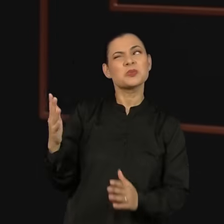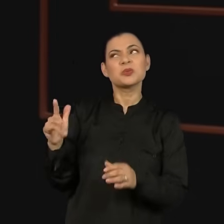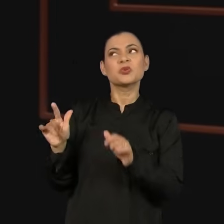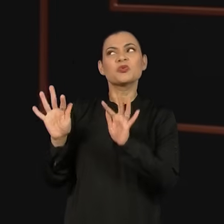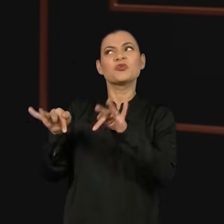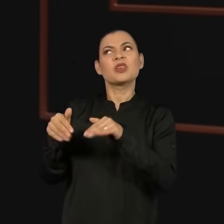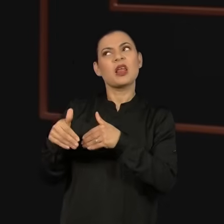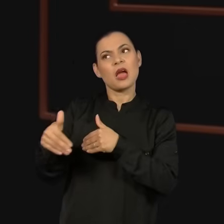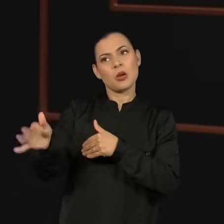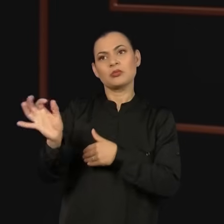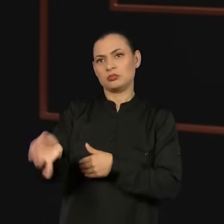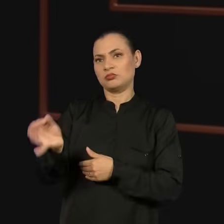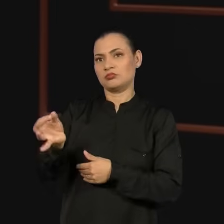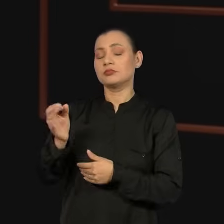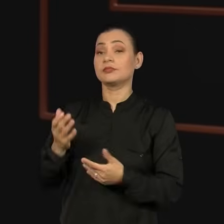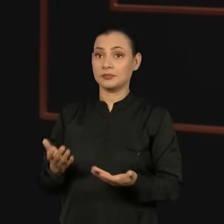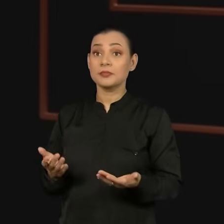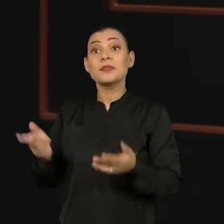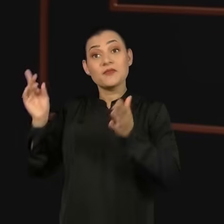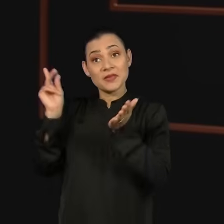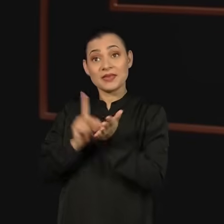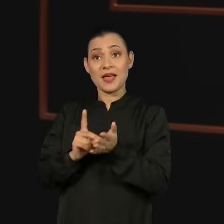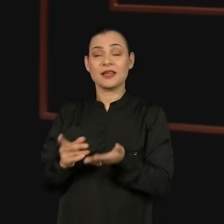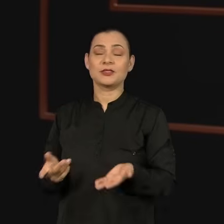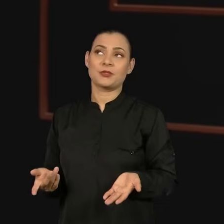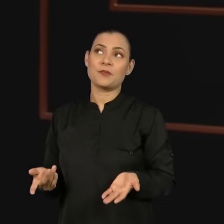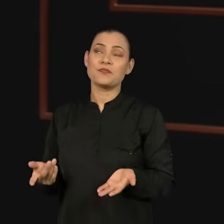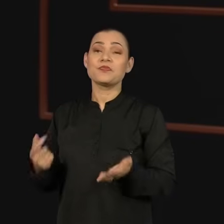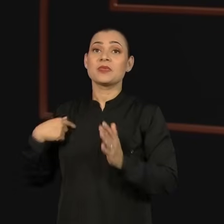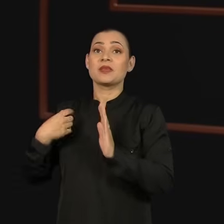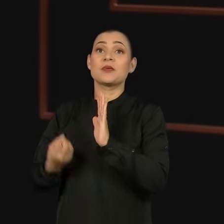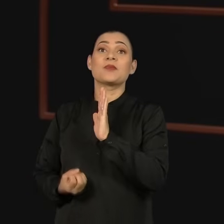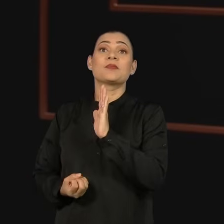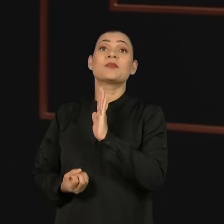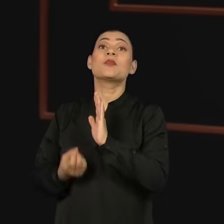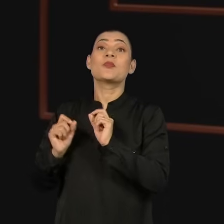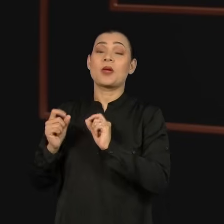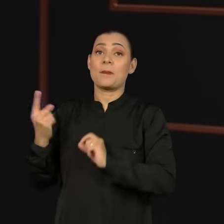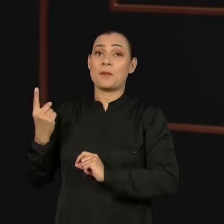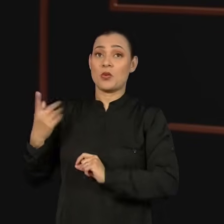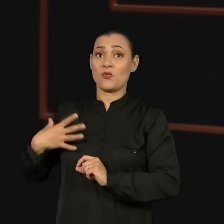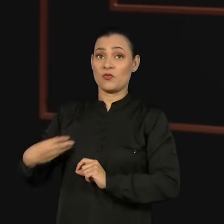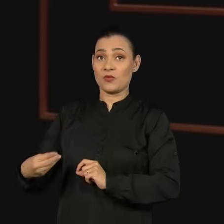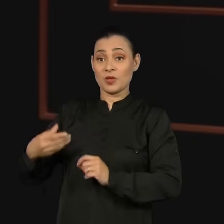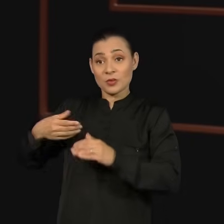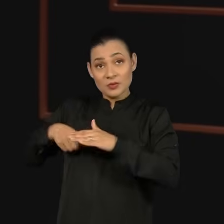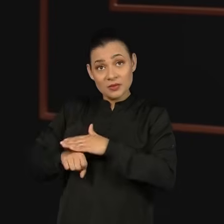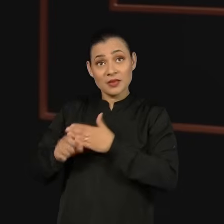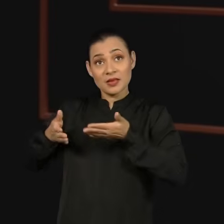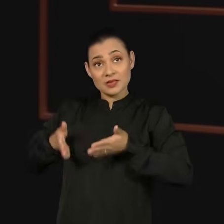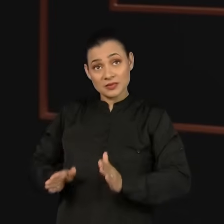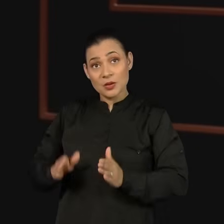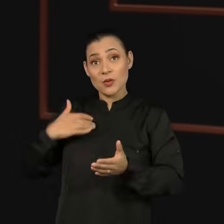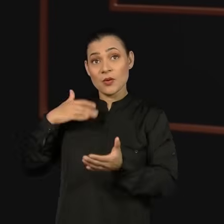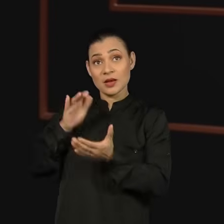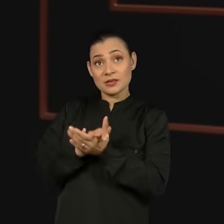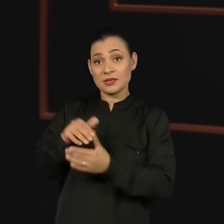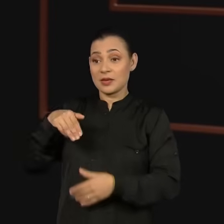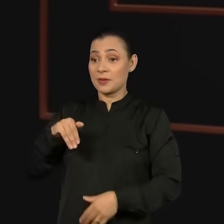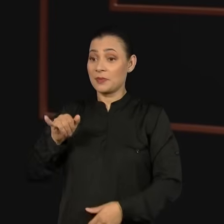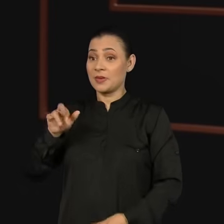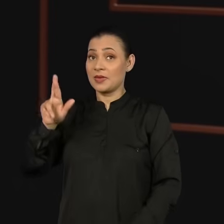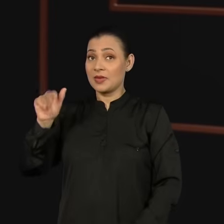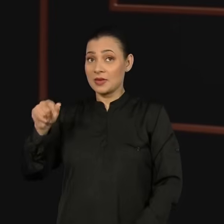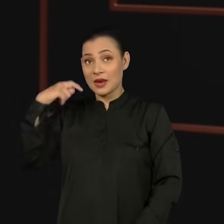final. Na verdade, nasceu meu primeiro filho, chamado Leonardo, porque eu casei com a Mira Har, que Mira era Har. a